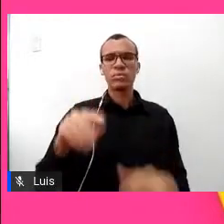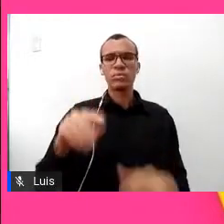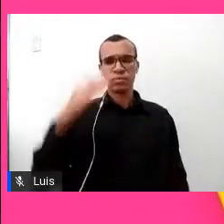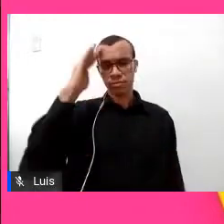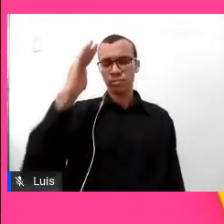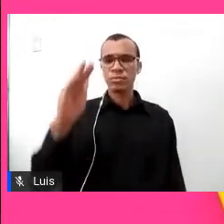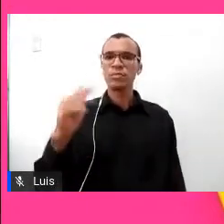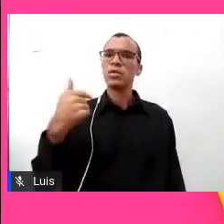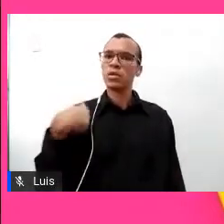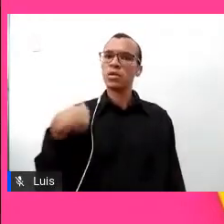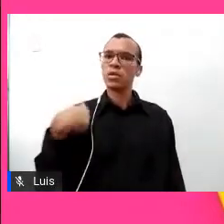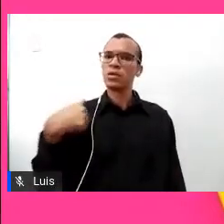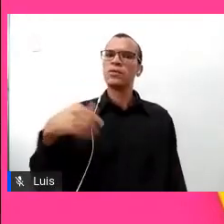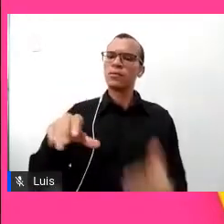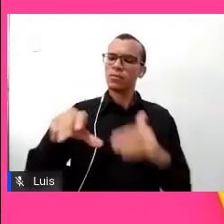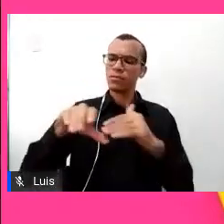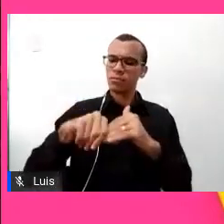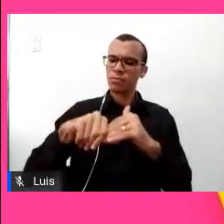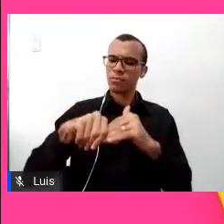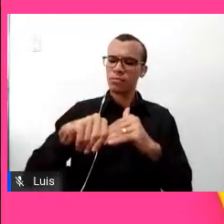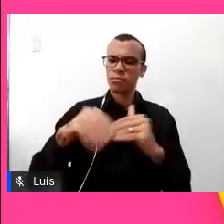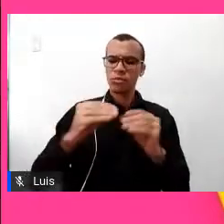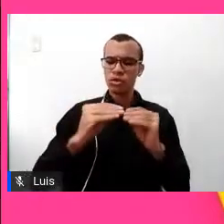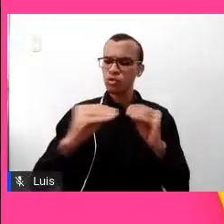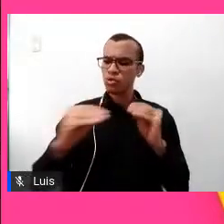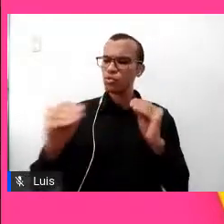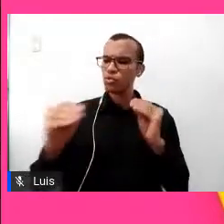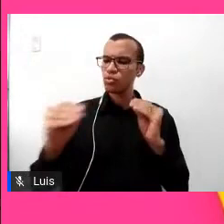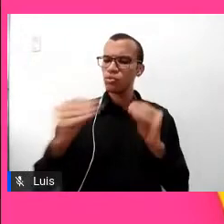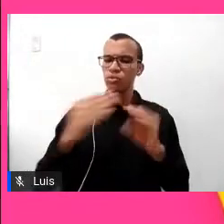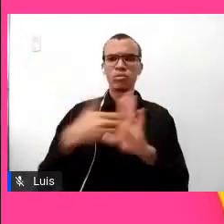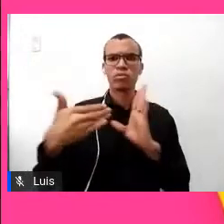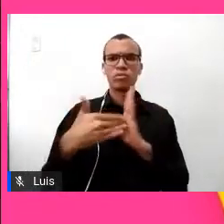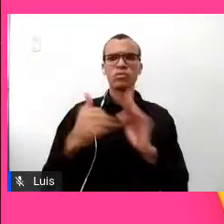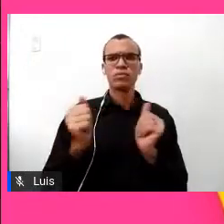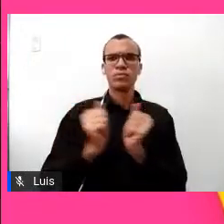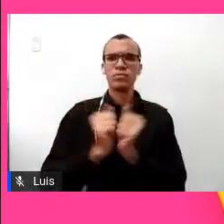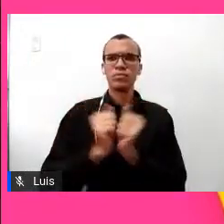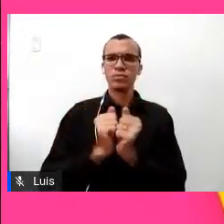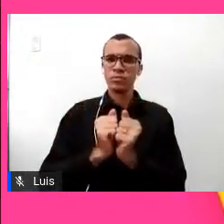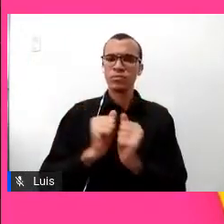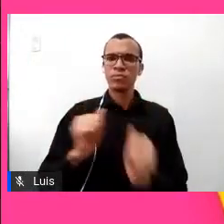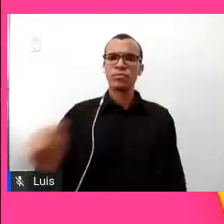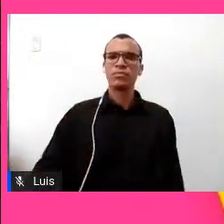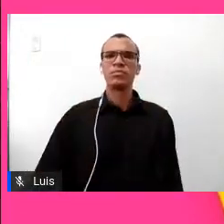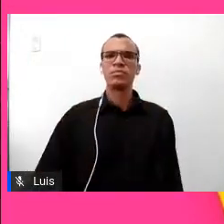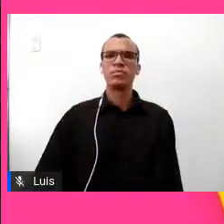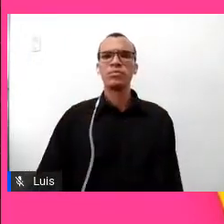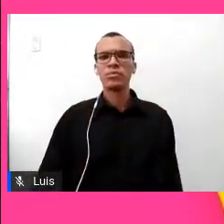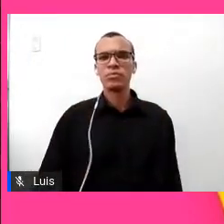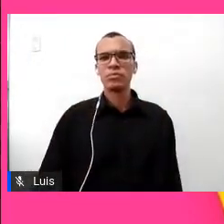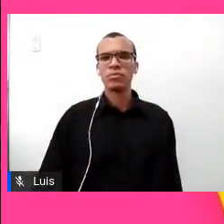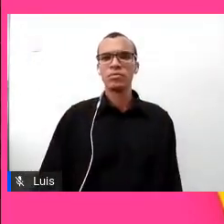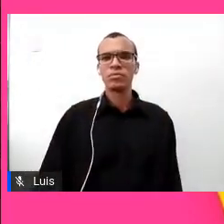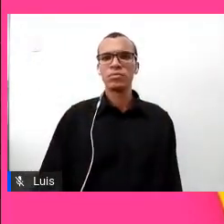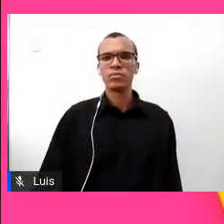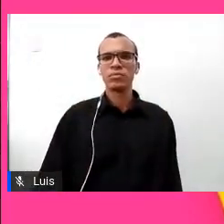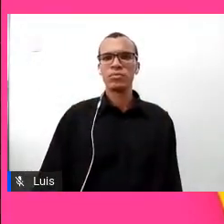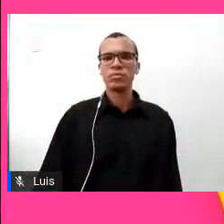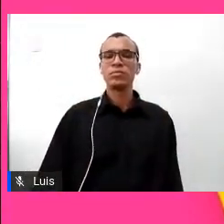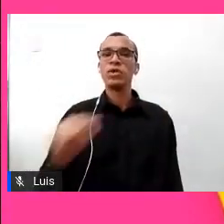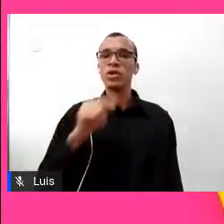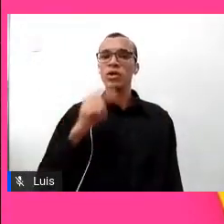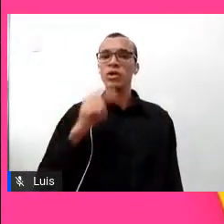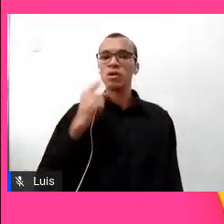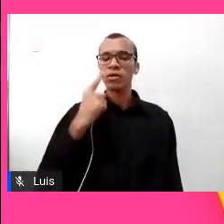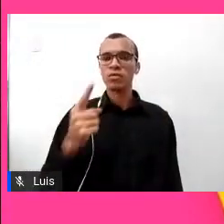aperto tudo junto. E aí ele cola. Aqui, por exemplo, ó, bem no cantinho eu não consegui apertar ao